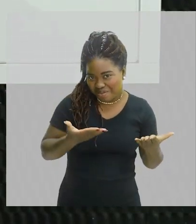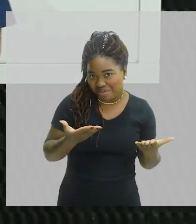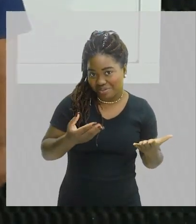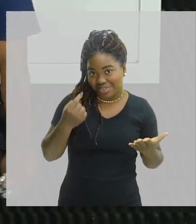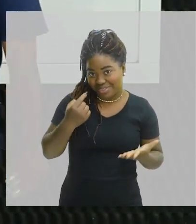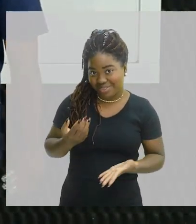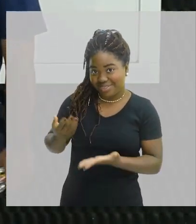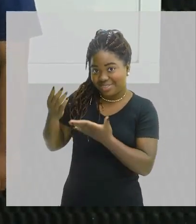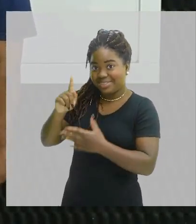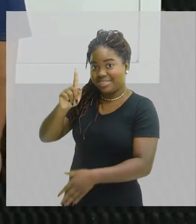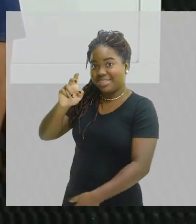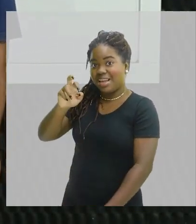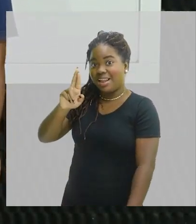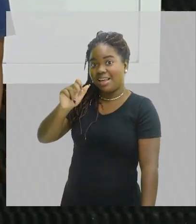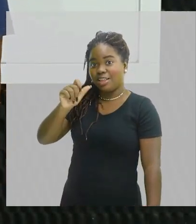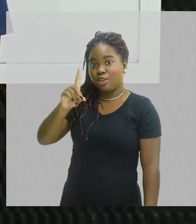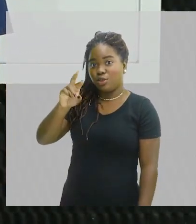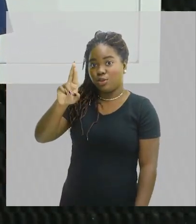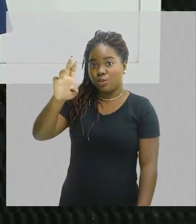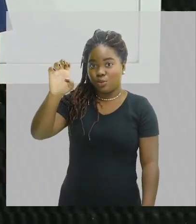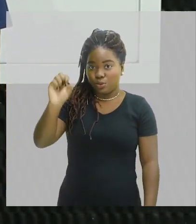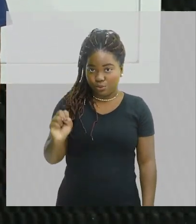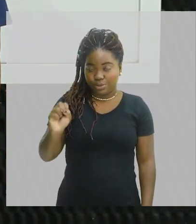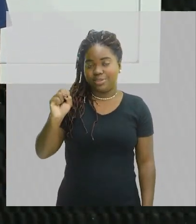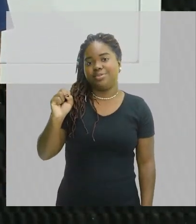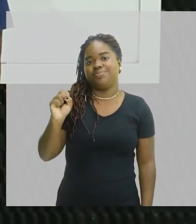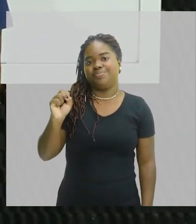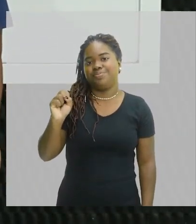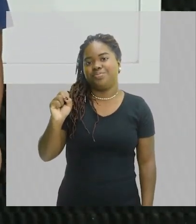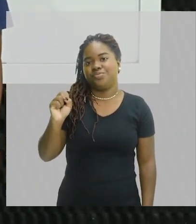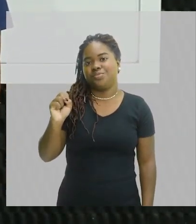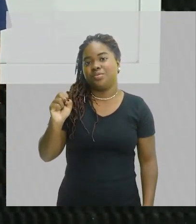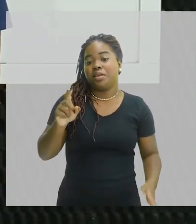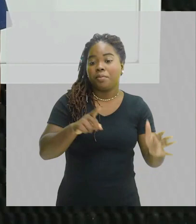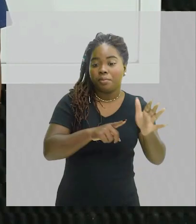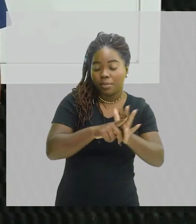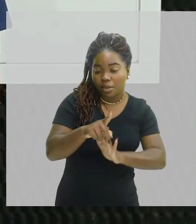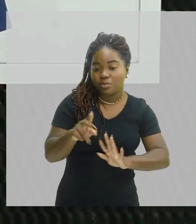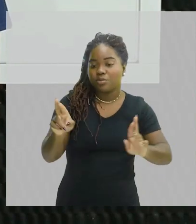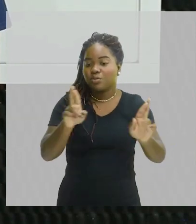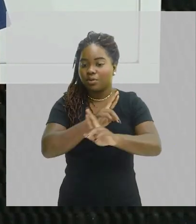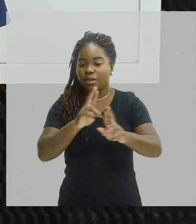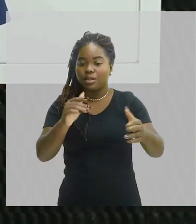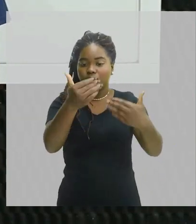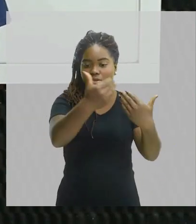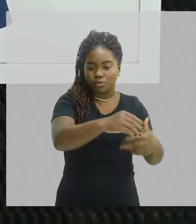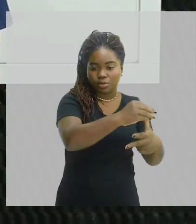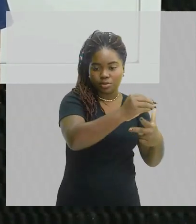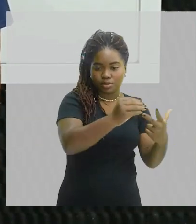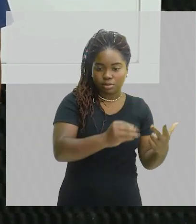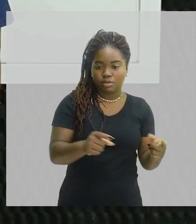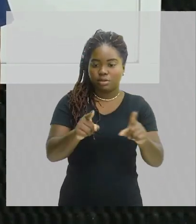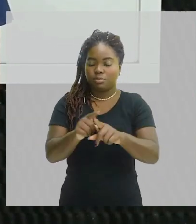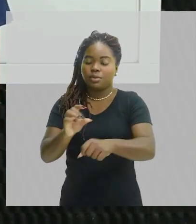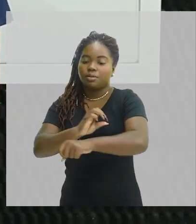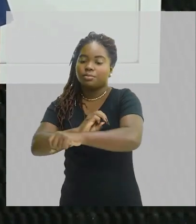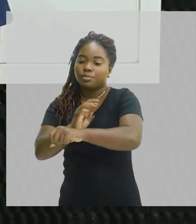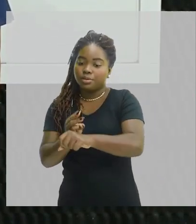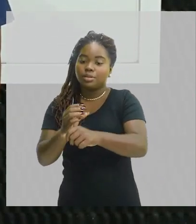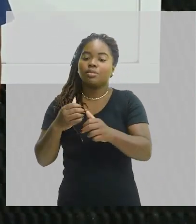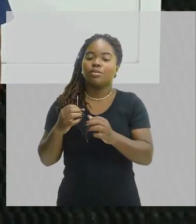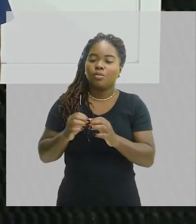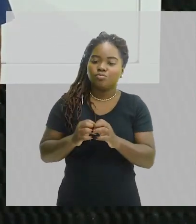geradores e receptores elétricos, certo? Questões recorrentes nas provas do Enem e da UEMA. Então